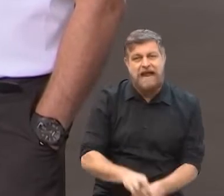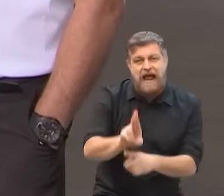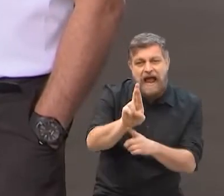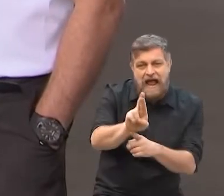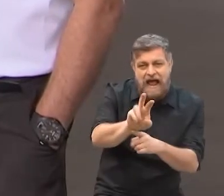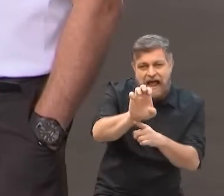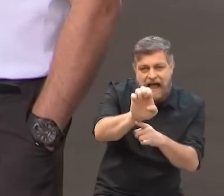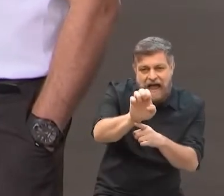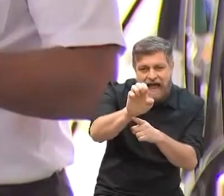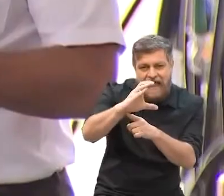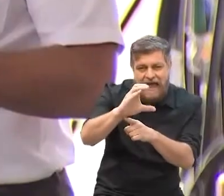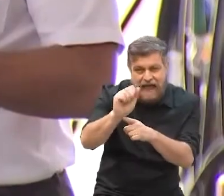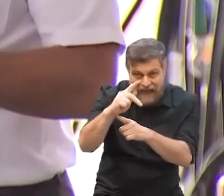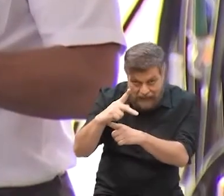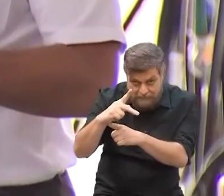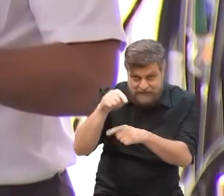dá também o curso.